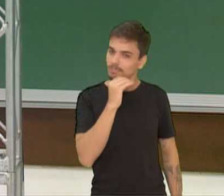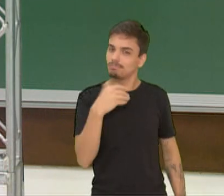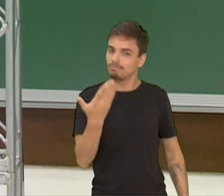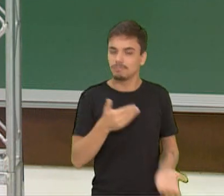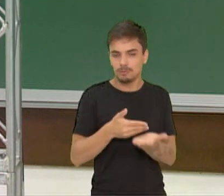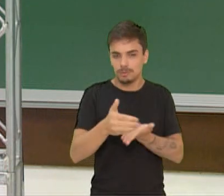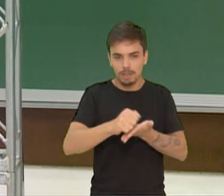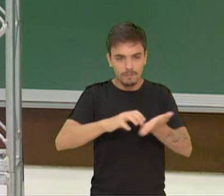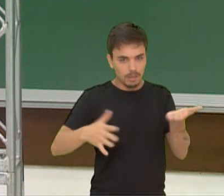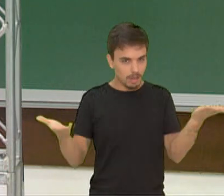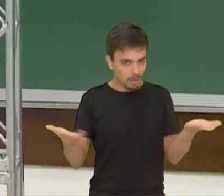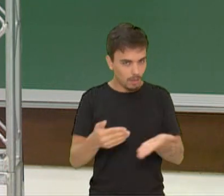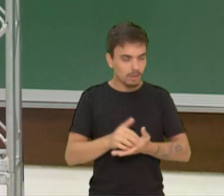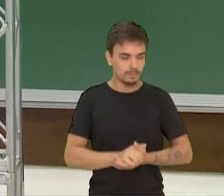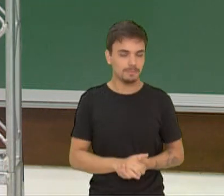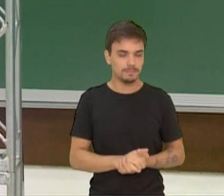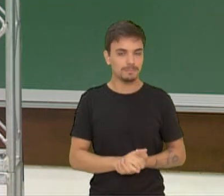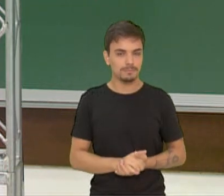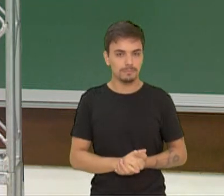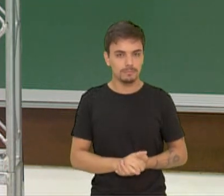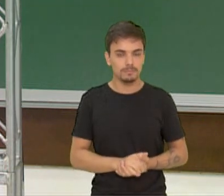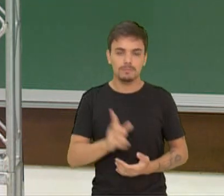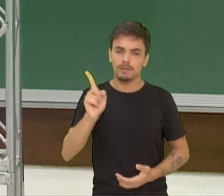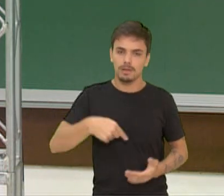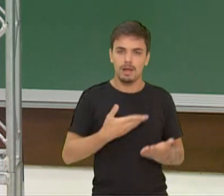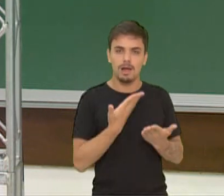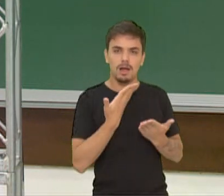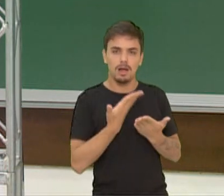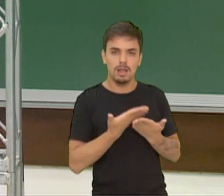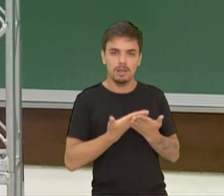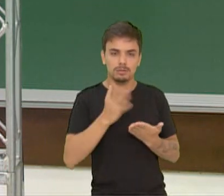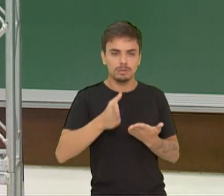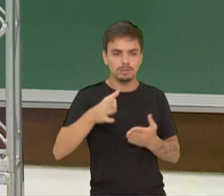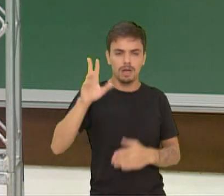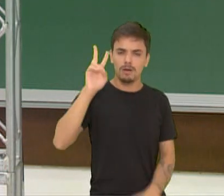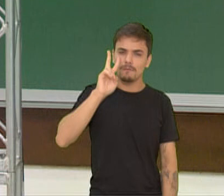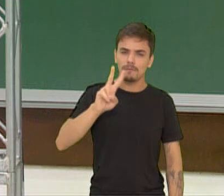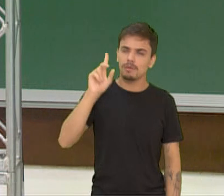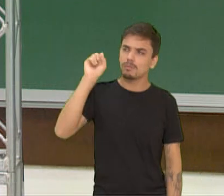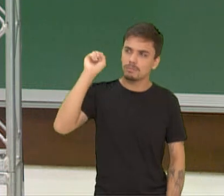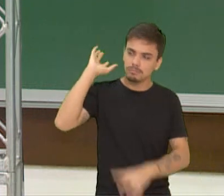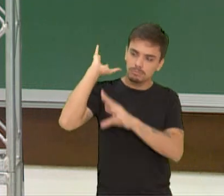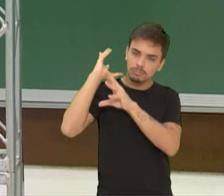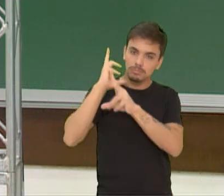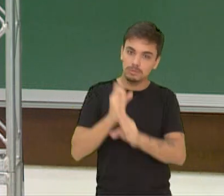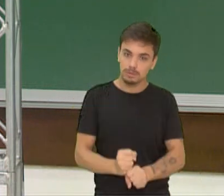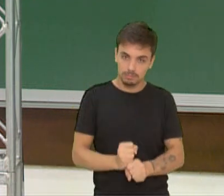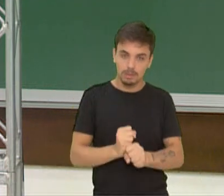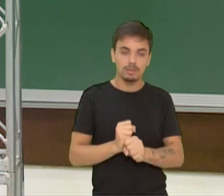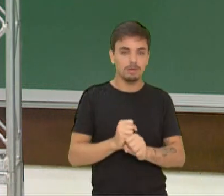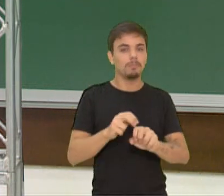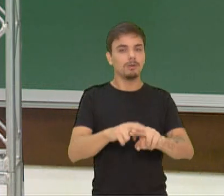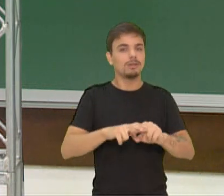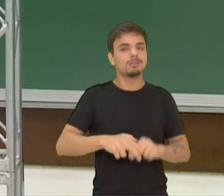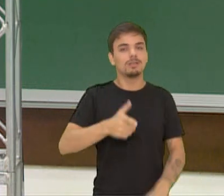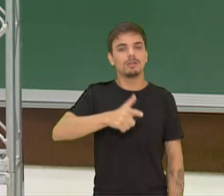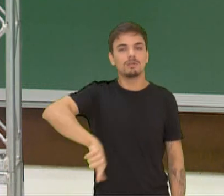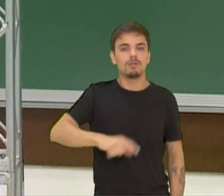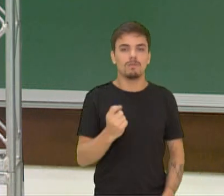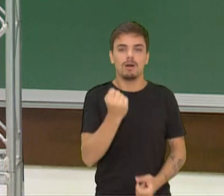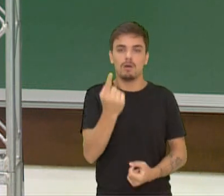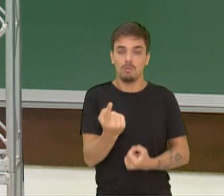com atividades, não é verdade? Porque são aulas que nós já vimos, né? Então estamos aqui retomando novamente